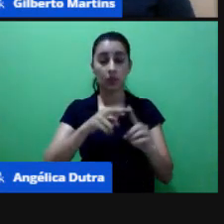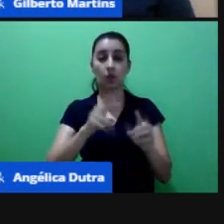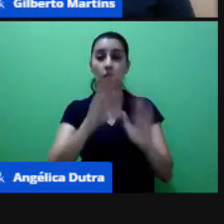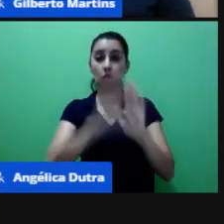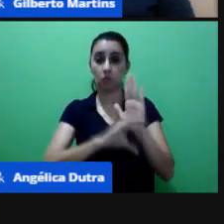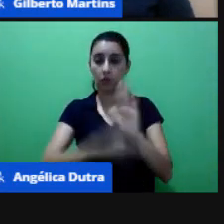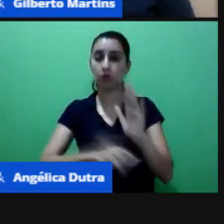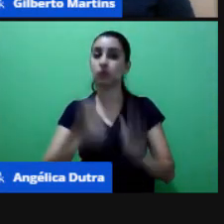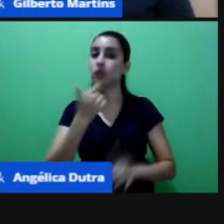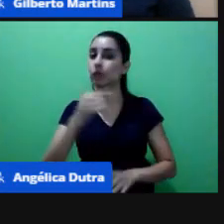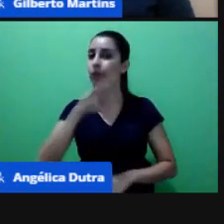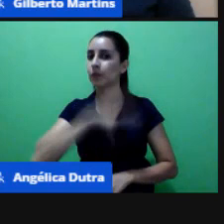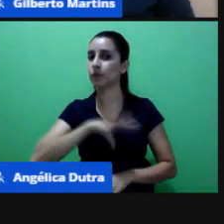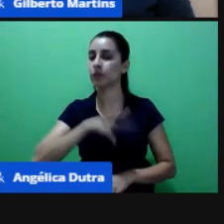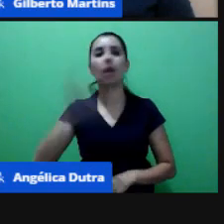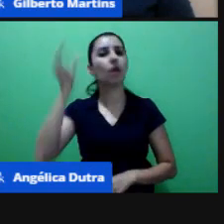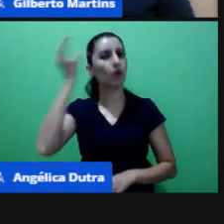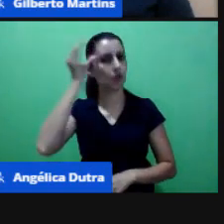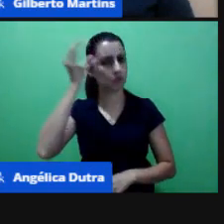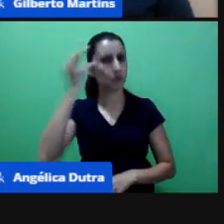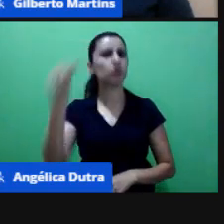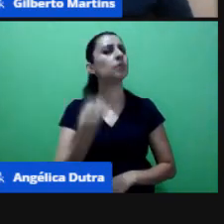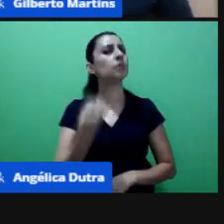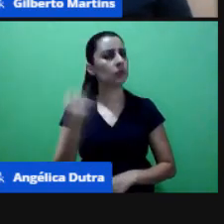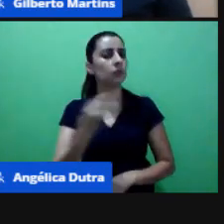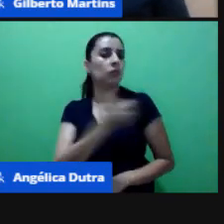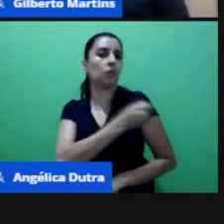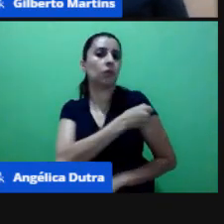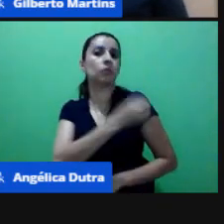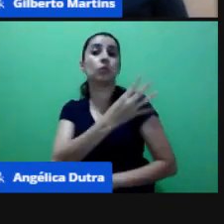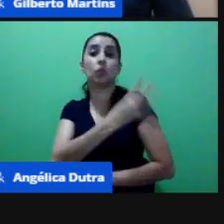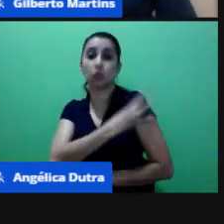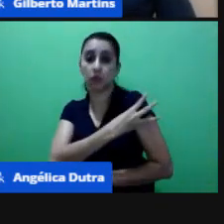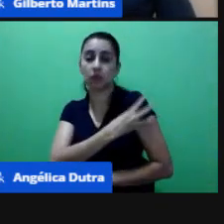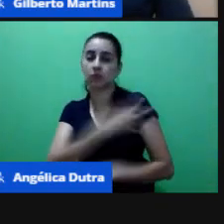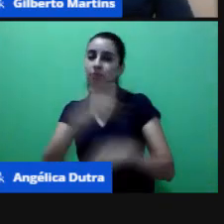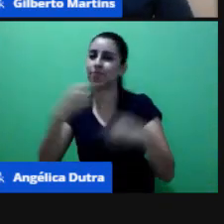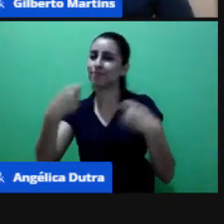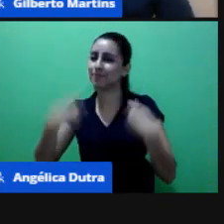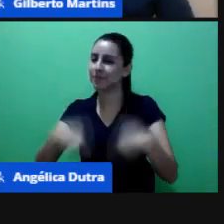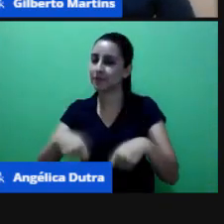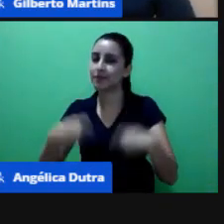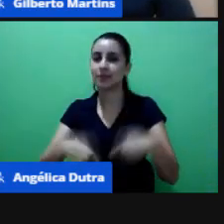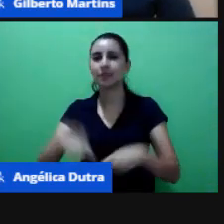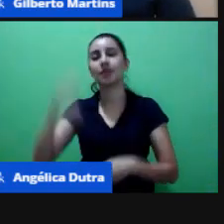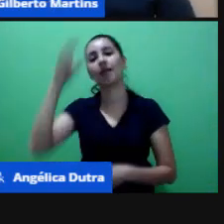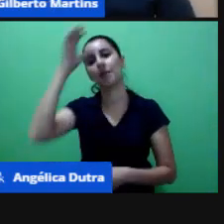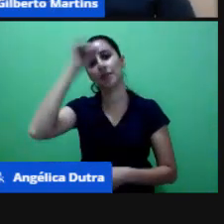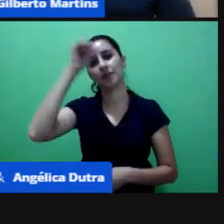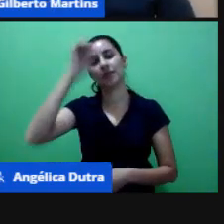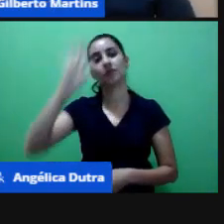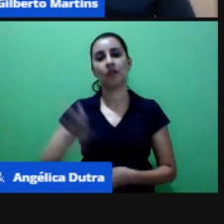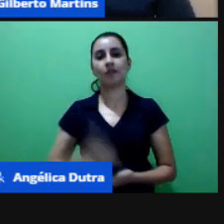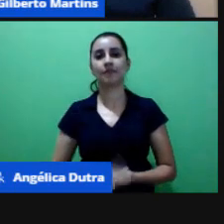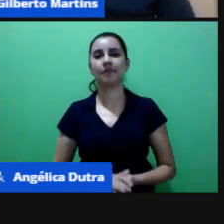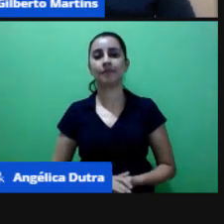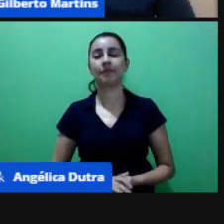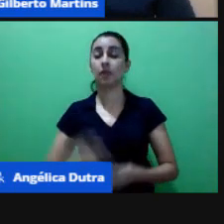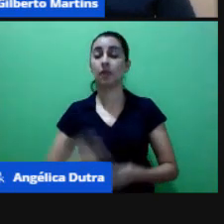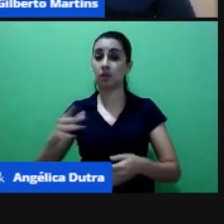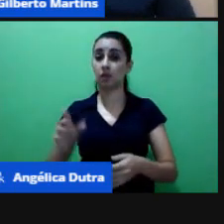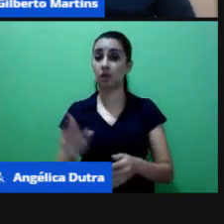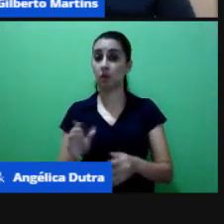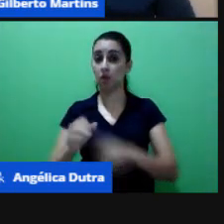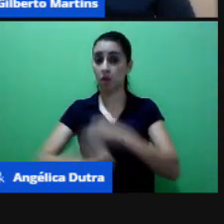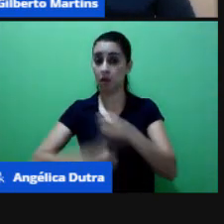conhecimentos importantes que o aluno do quarto ano ele tenha consolidado no final do ano letivo de 2021, tá